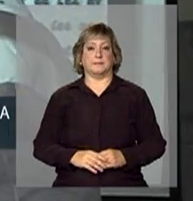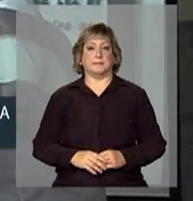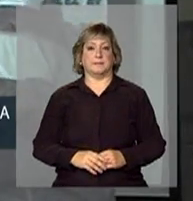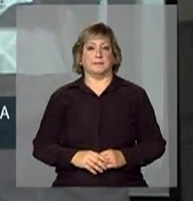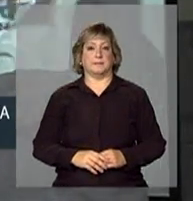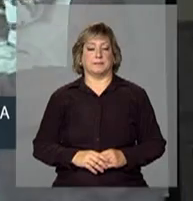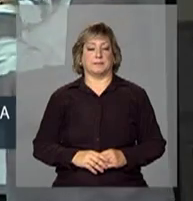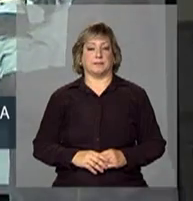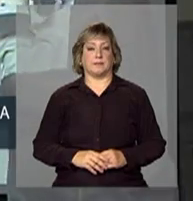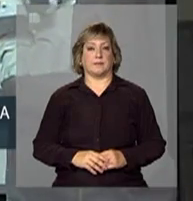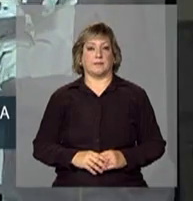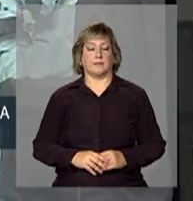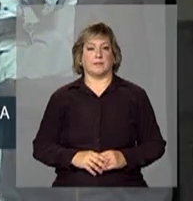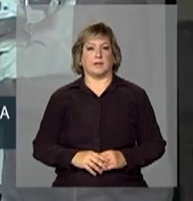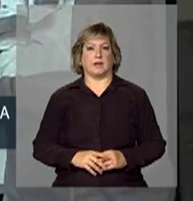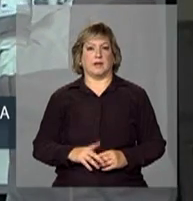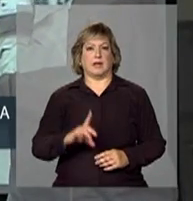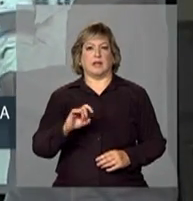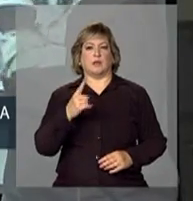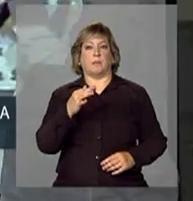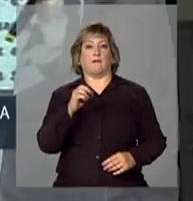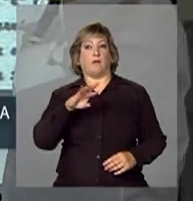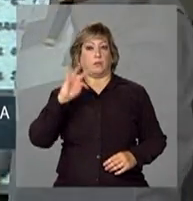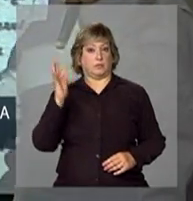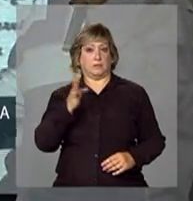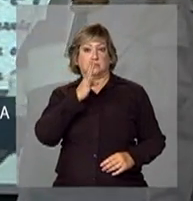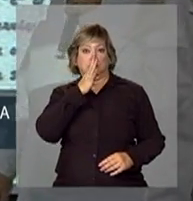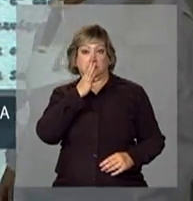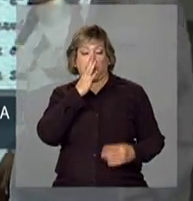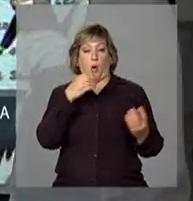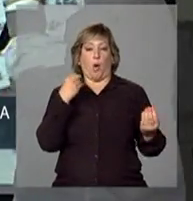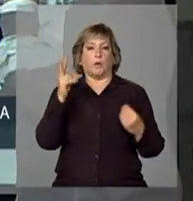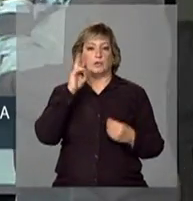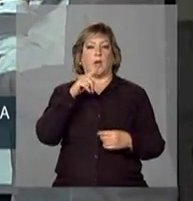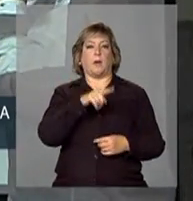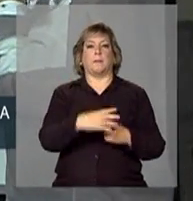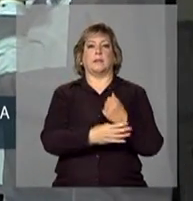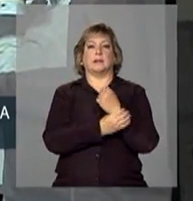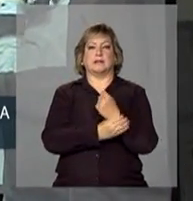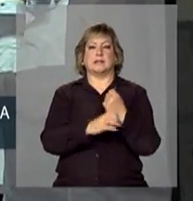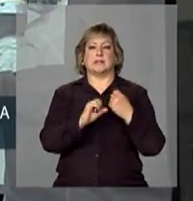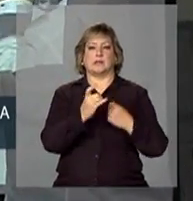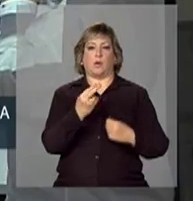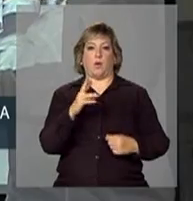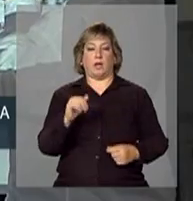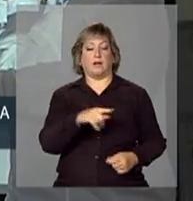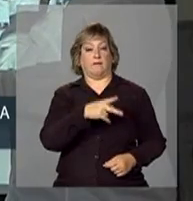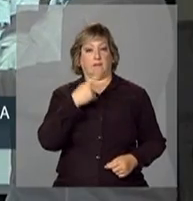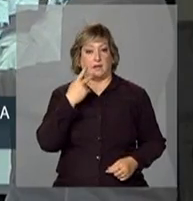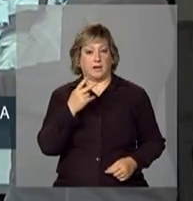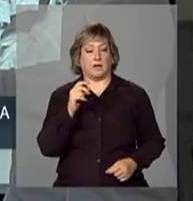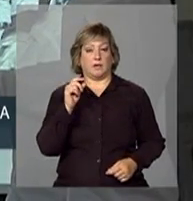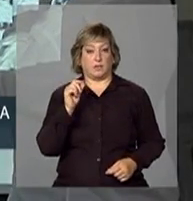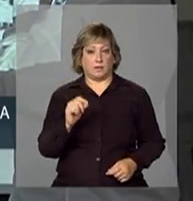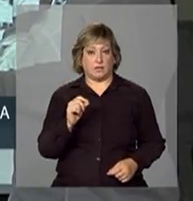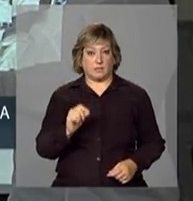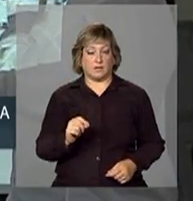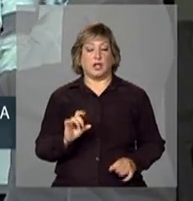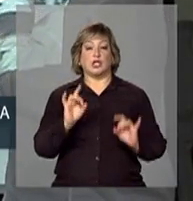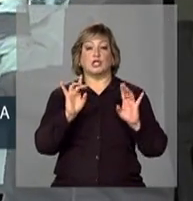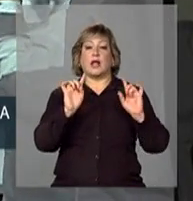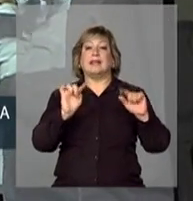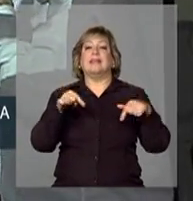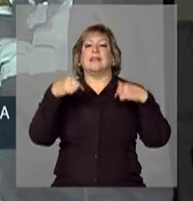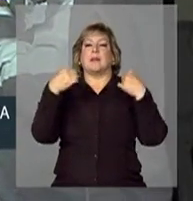e, aliás, de maneira altamente elogiável quanto à segurança. É de se ressaltar que somente após essa